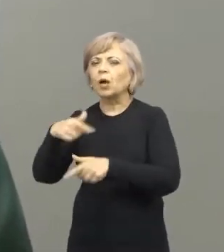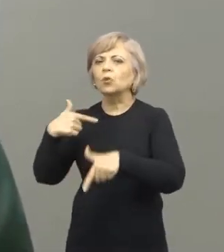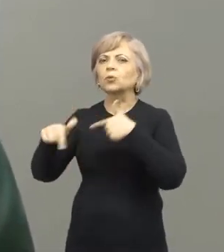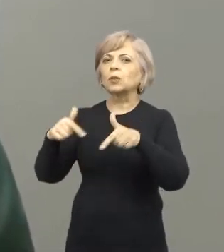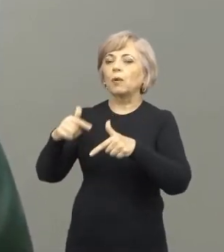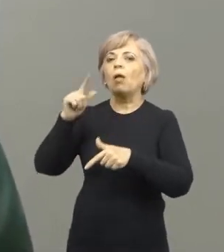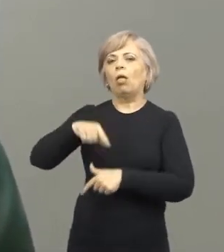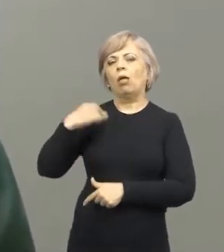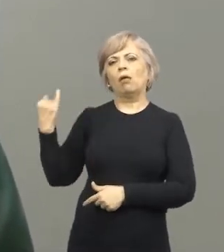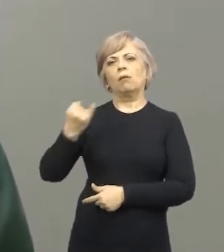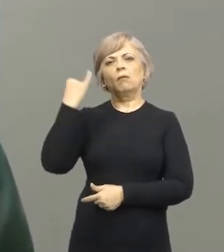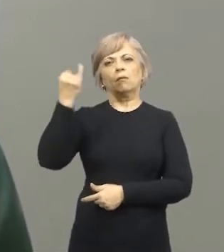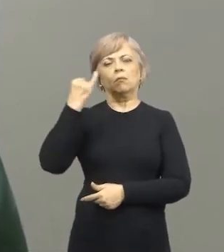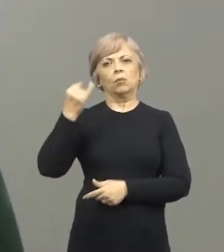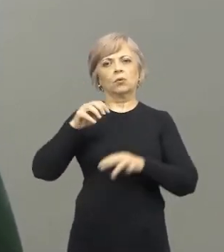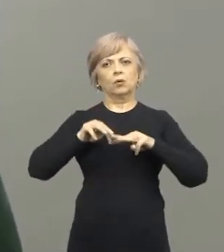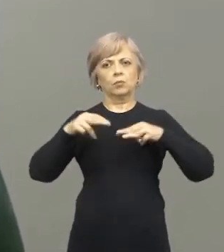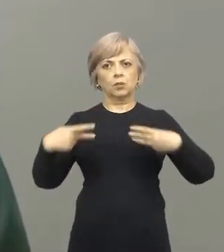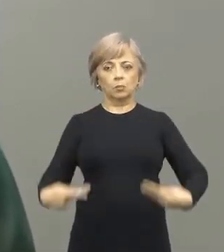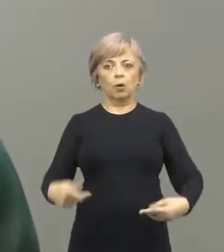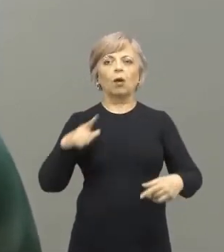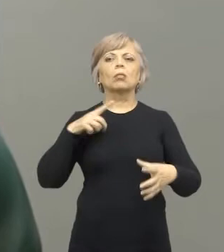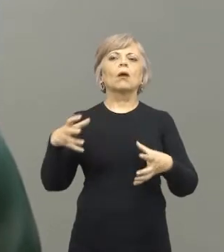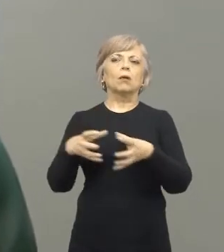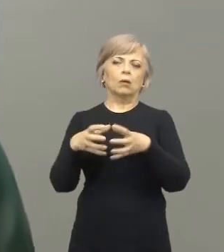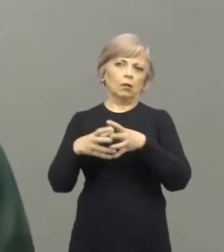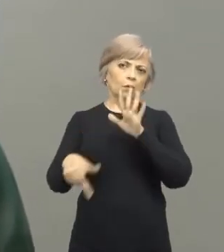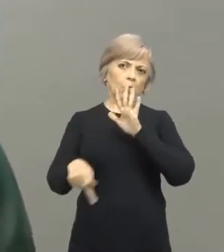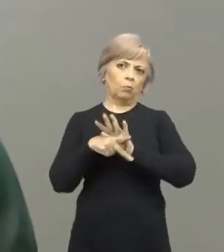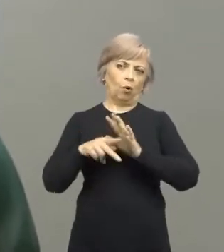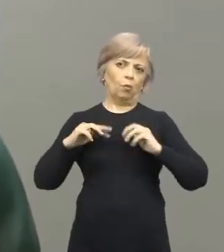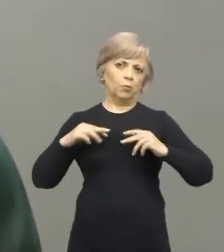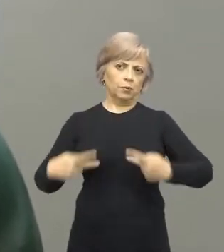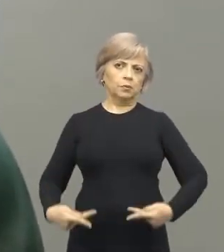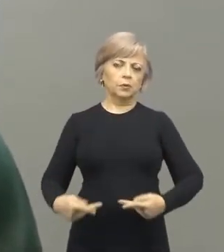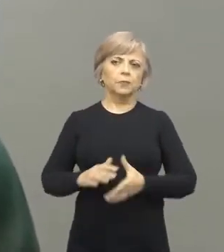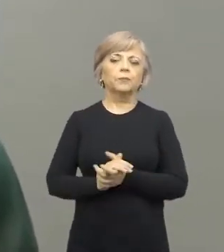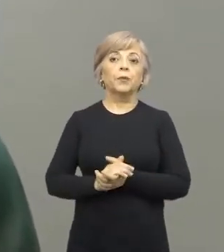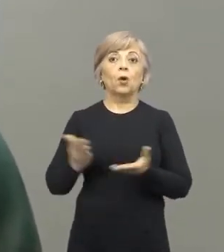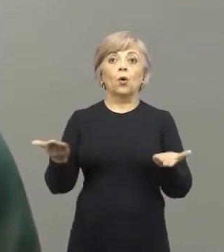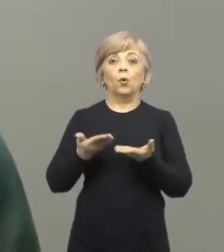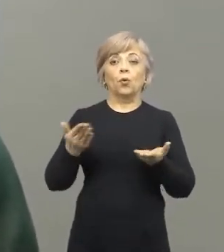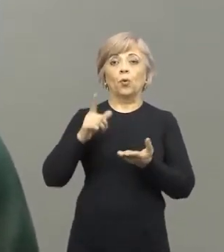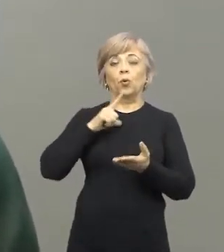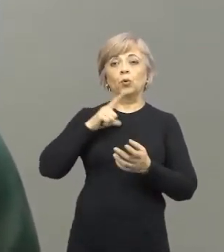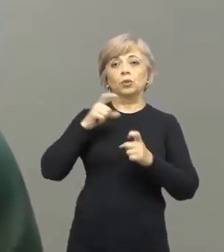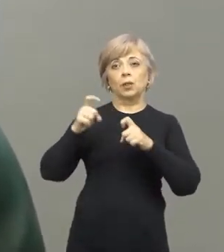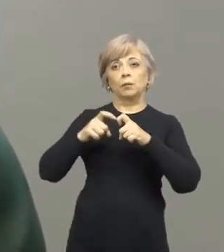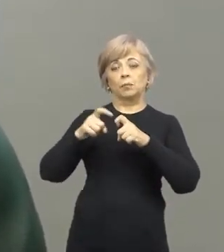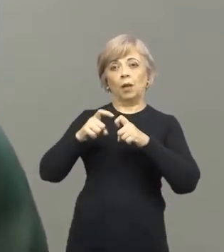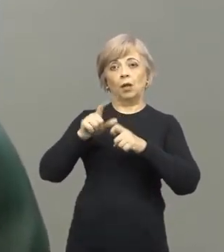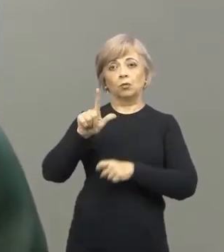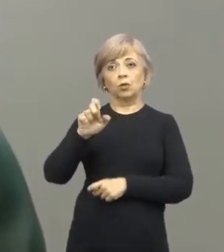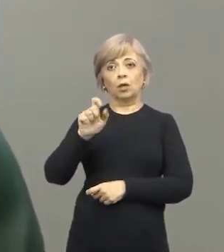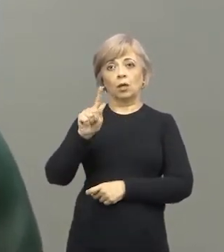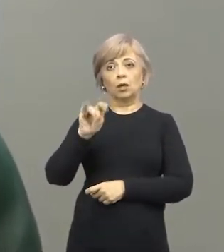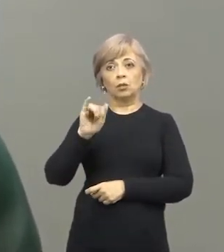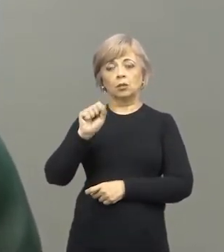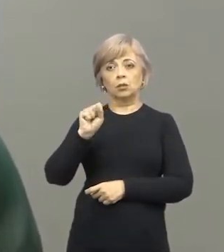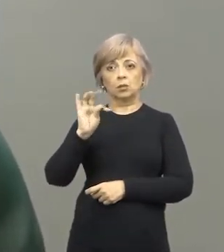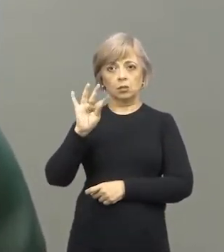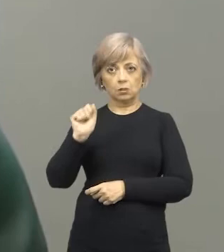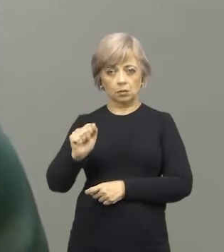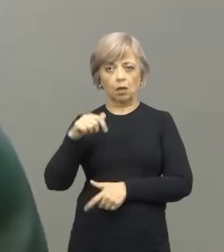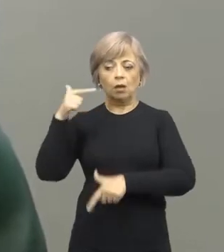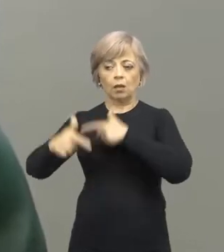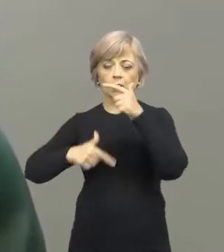Público também tem a sua própria equipe. Então, hoje já contamos com um médico legista, que não só trabalha